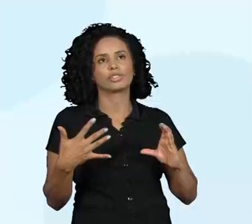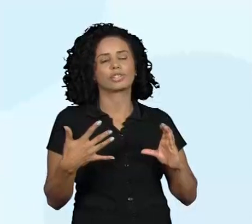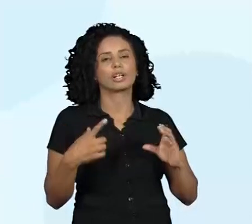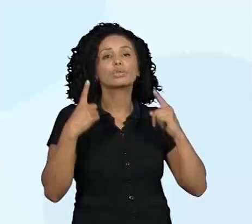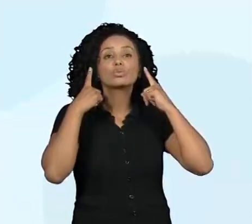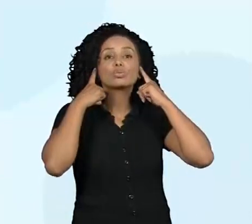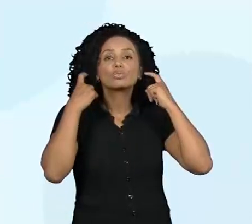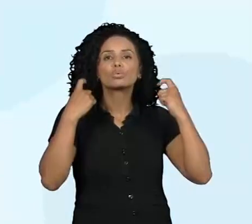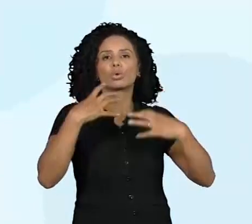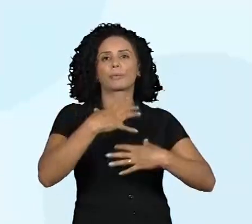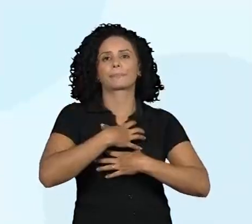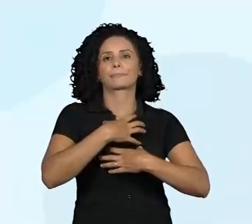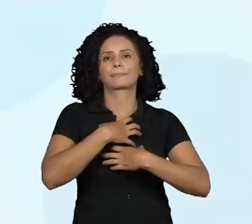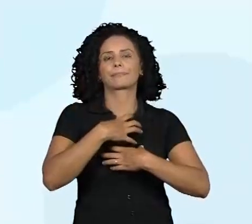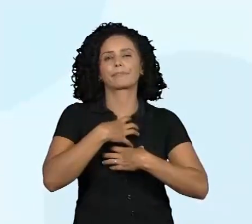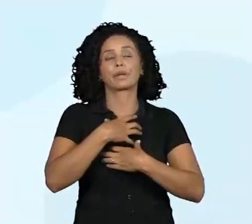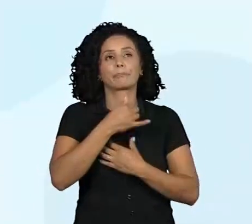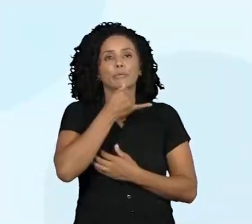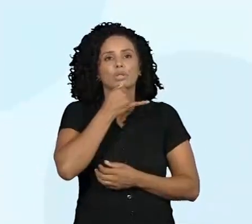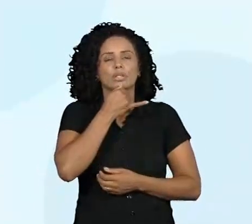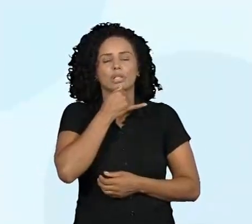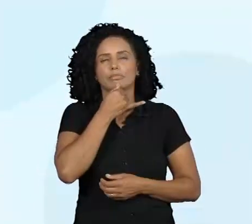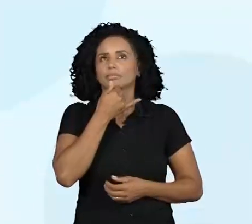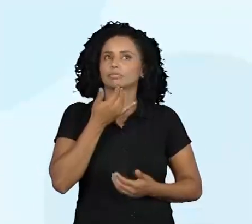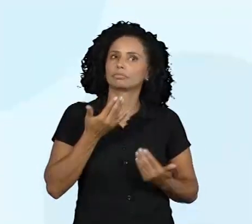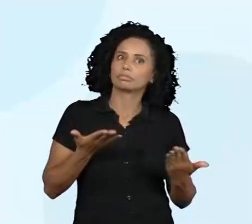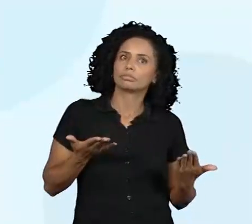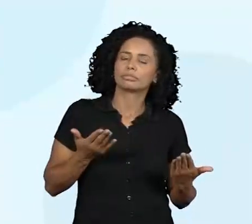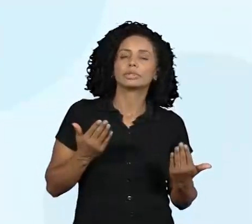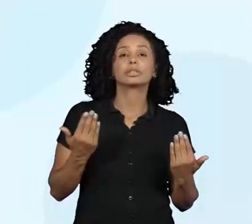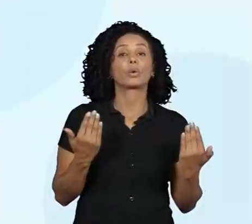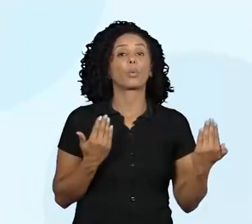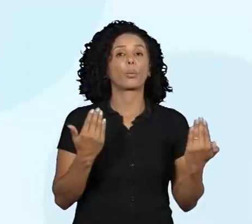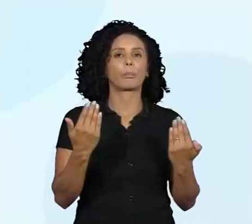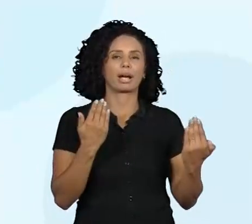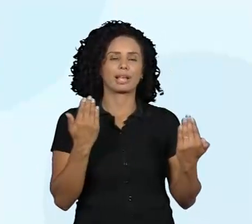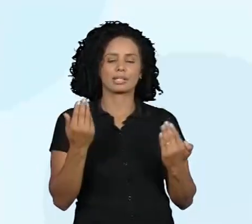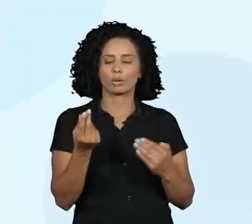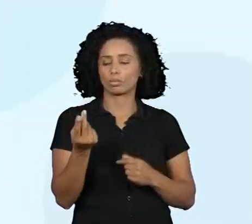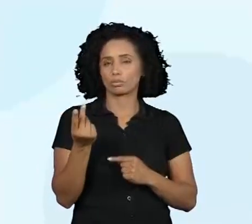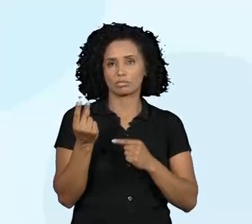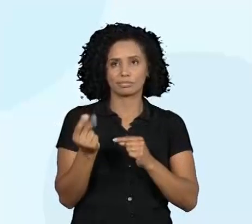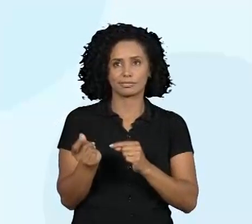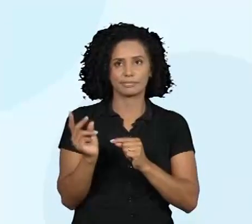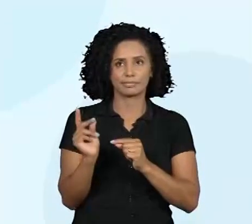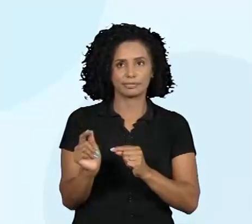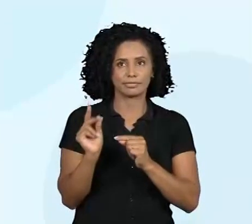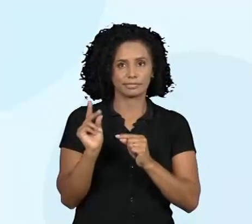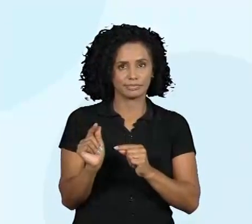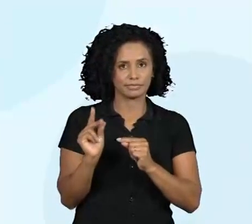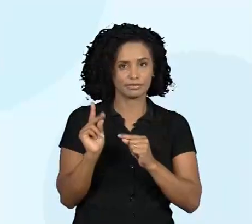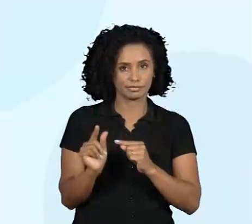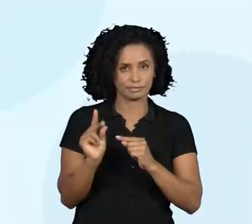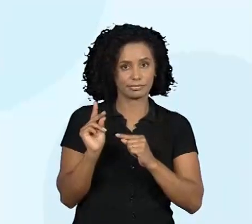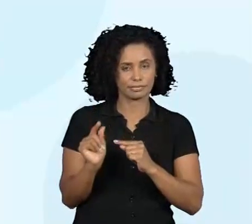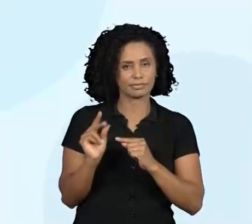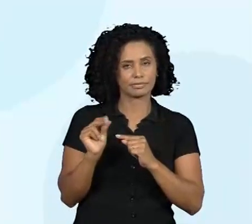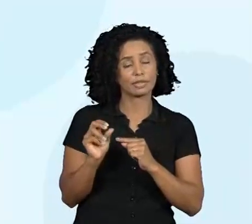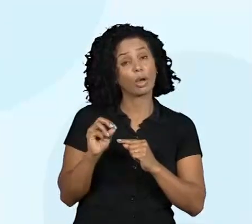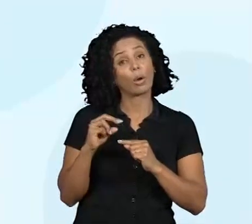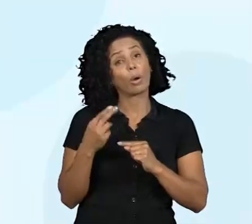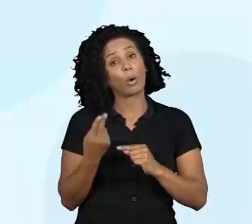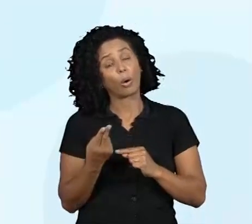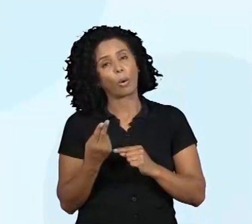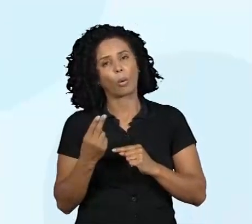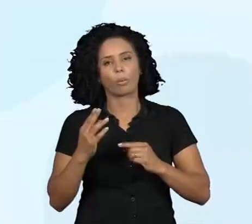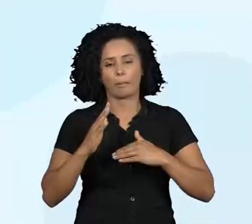sons produzidos. Por exemplo, comparando o estalar dos dedos com o bater a